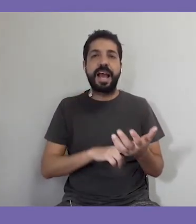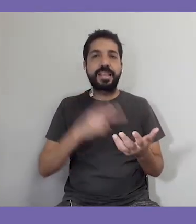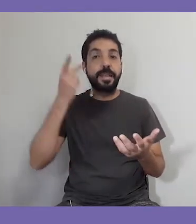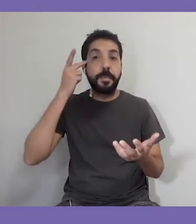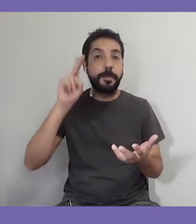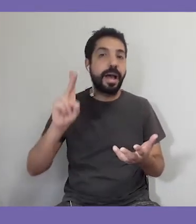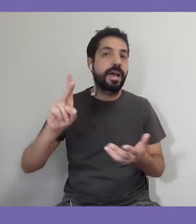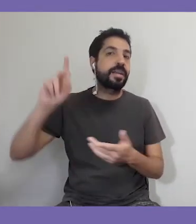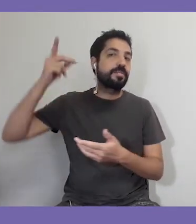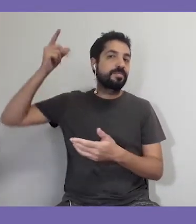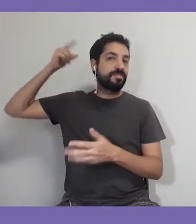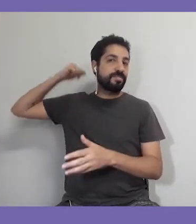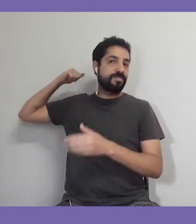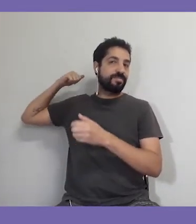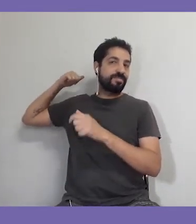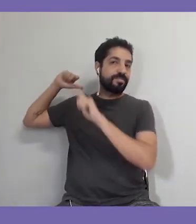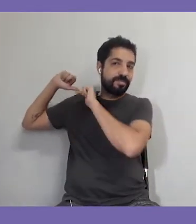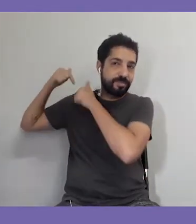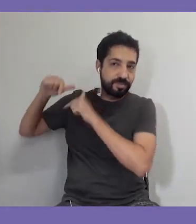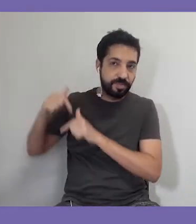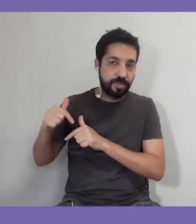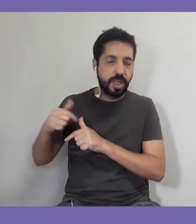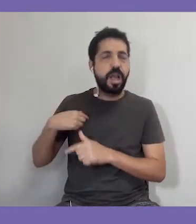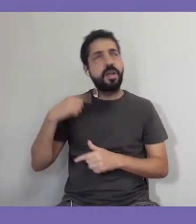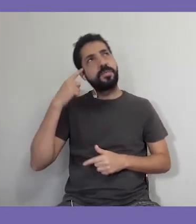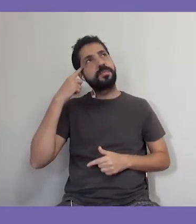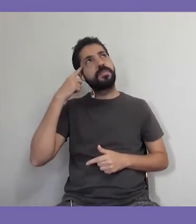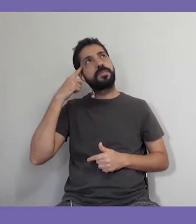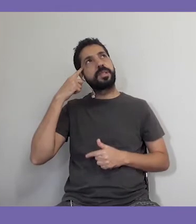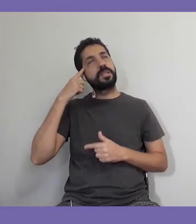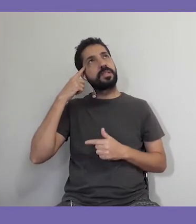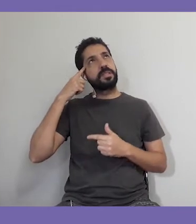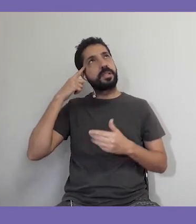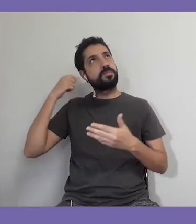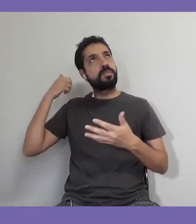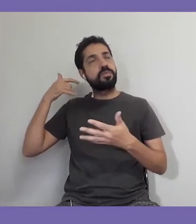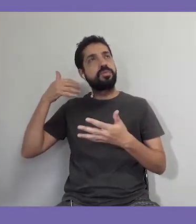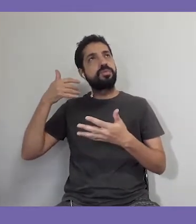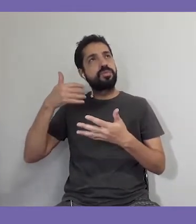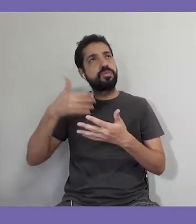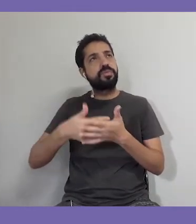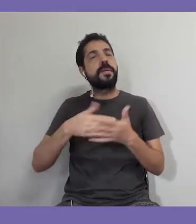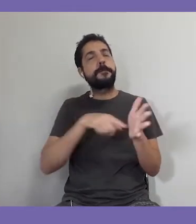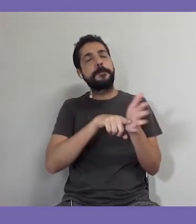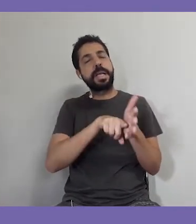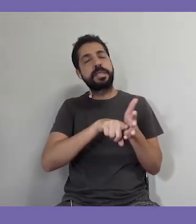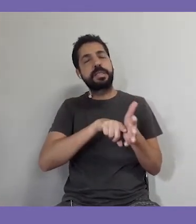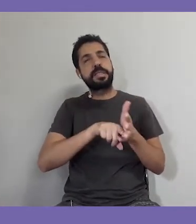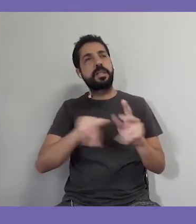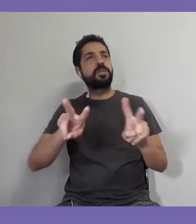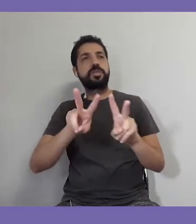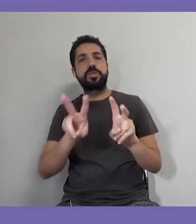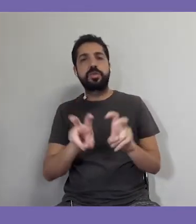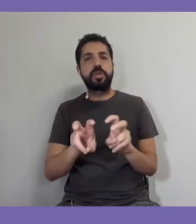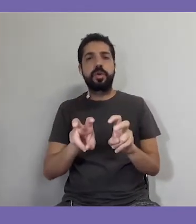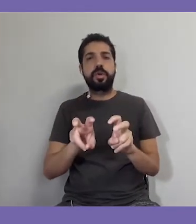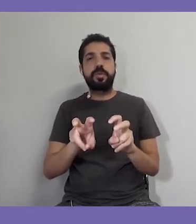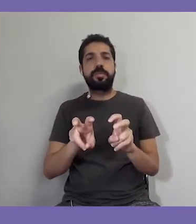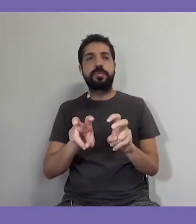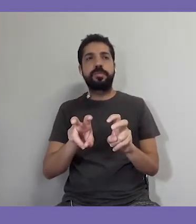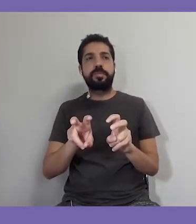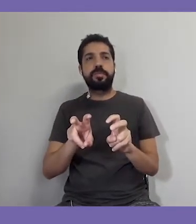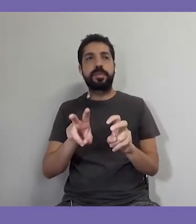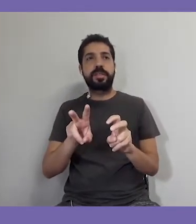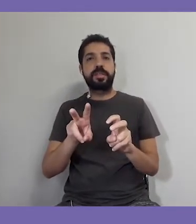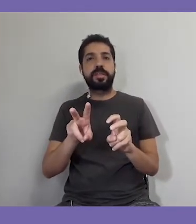antepassados, eu me lembrei também do que eu vinha pensando há um tempo, pesquisando sobre as